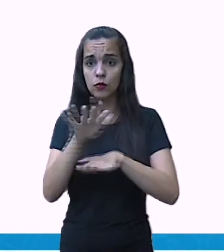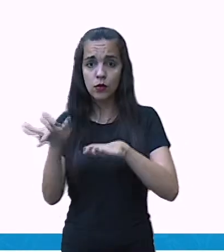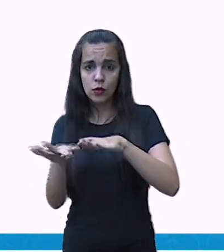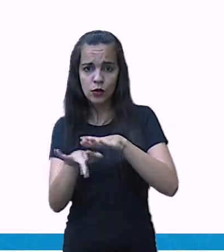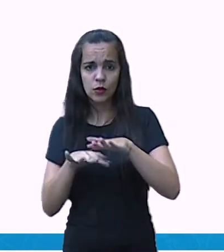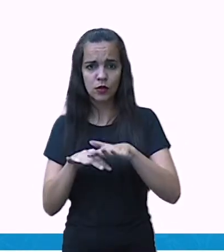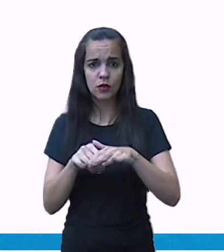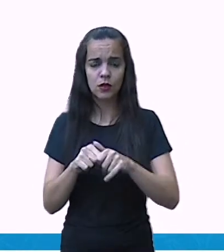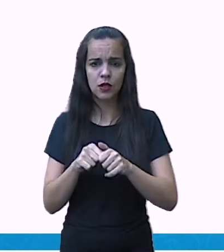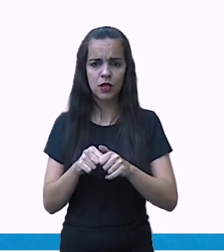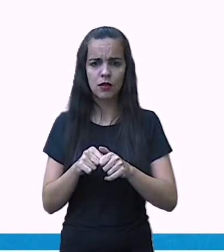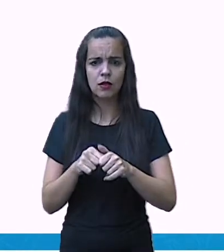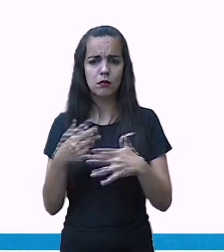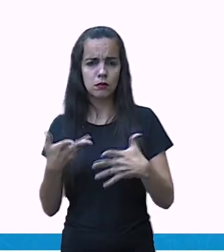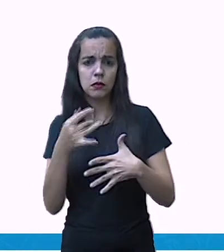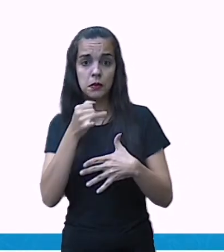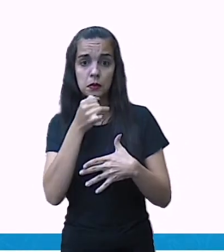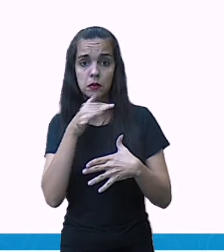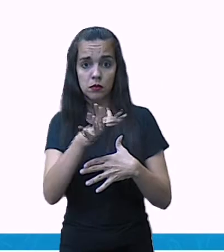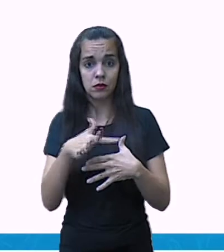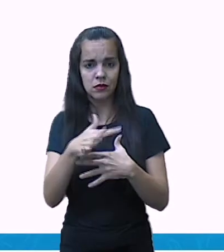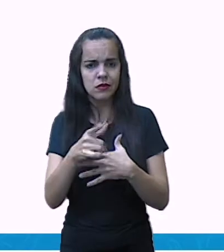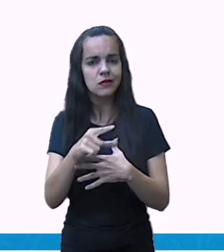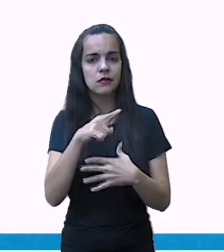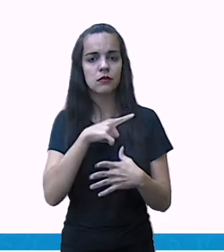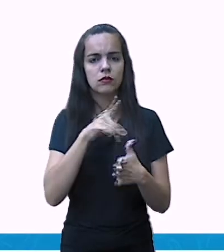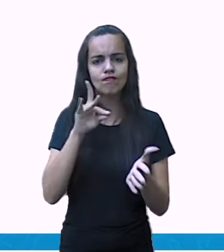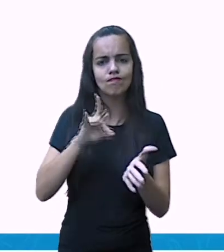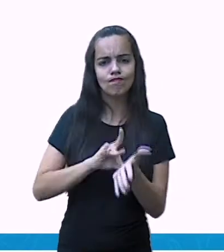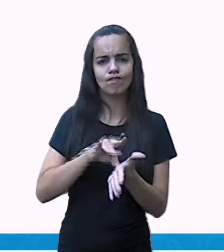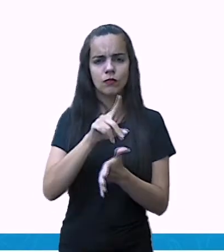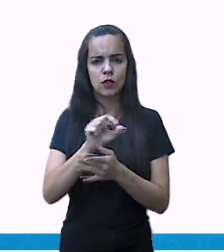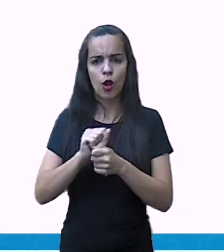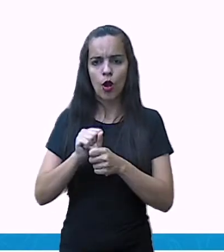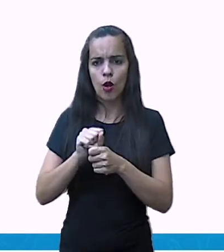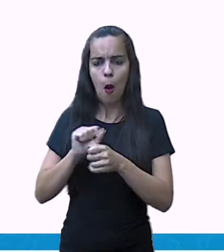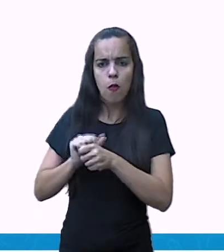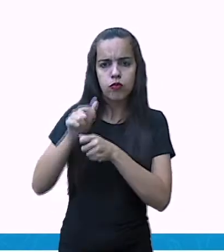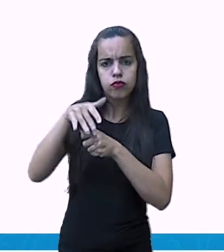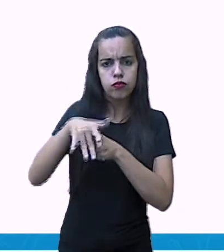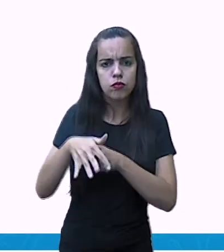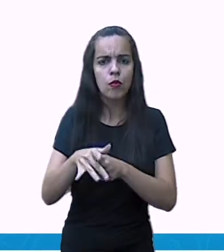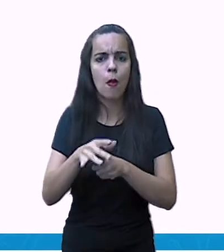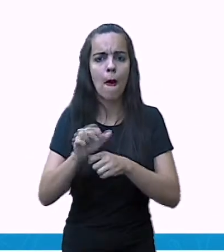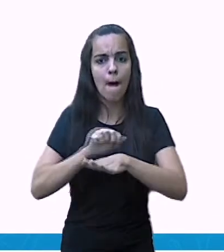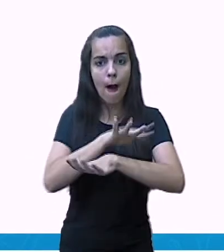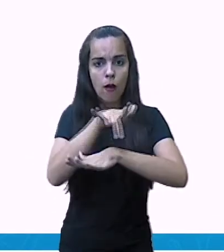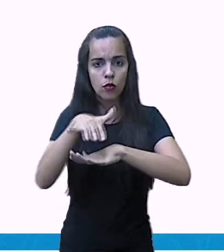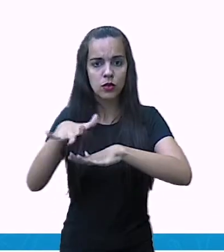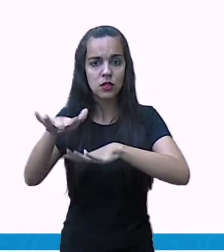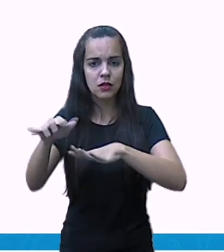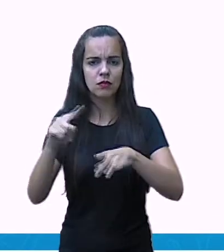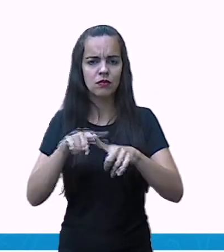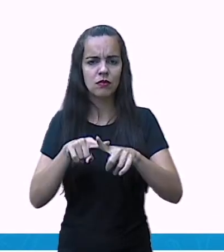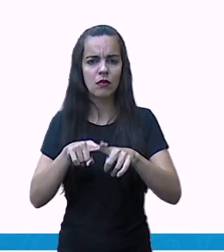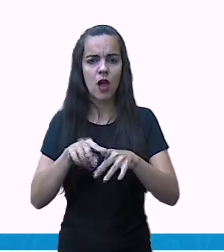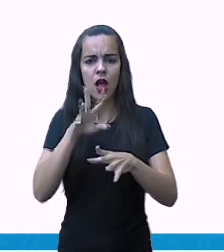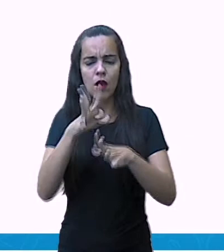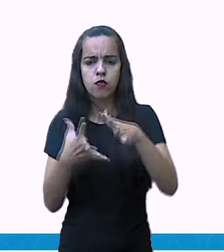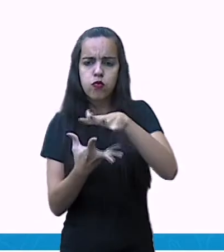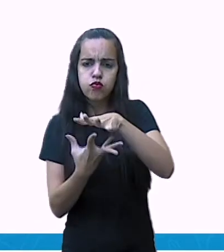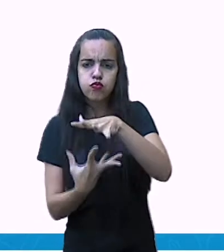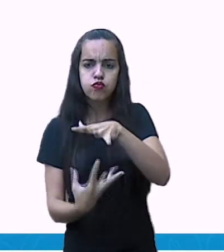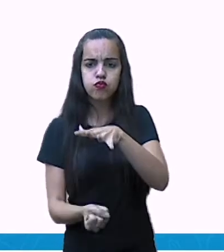em geral, as águas de um rio se originam de fontes subterrâneas que afloram do solo,